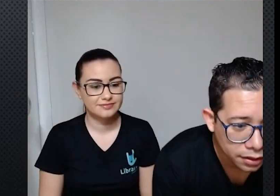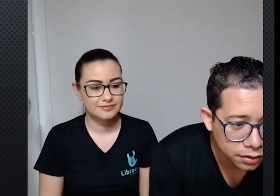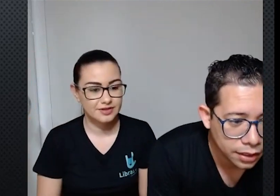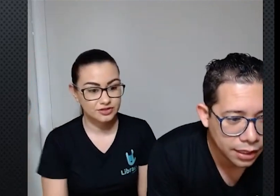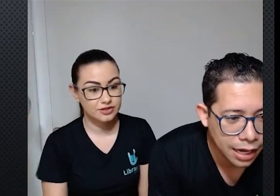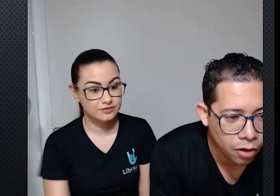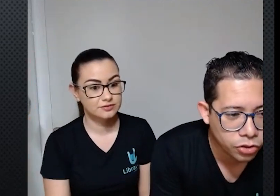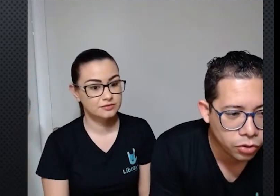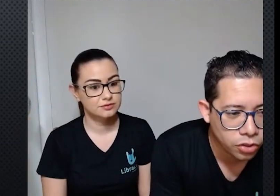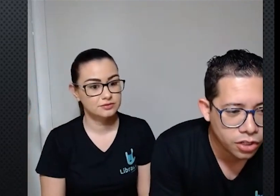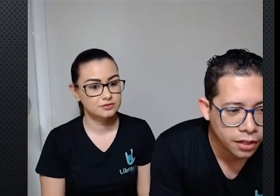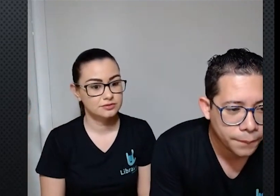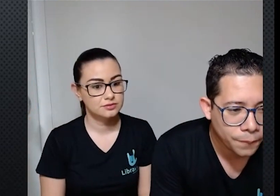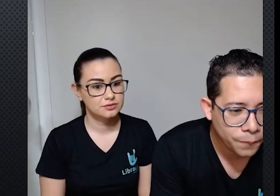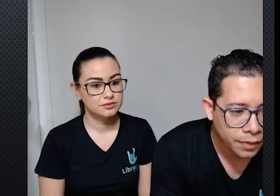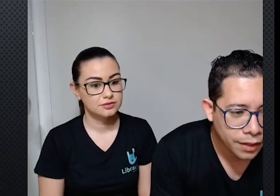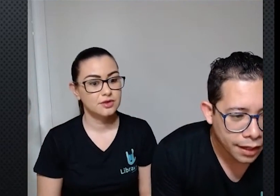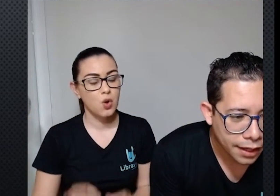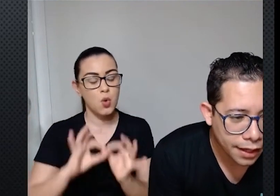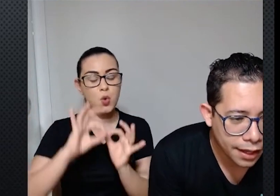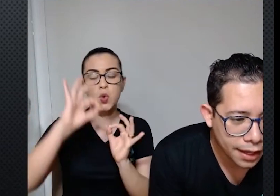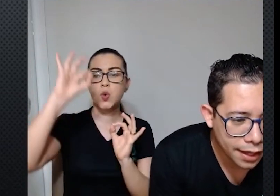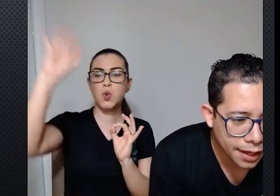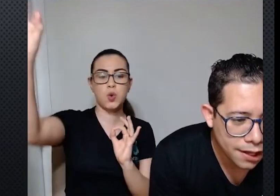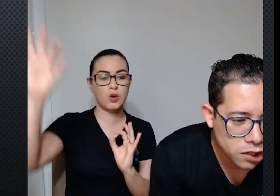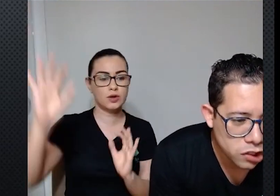bem. Legal, de longe, hein?